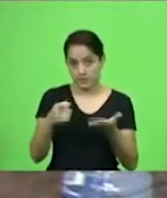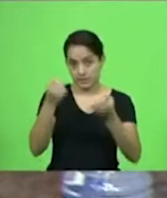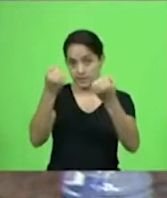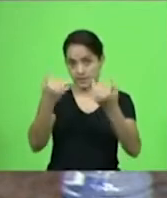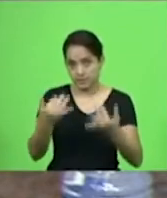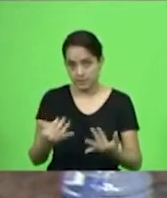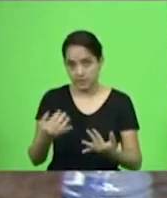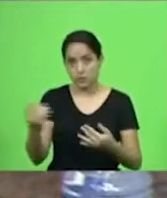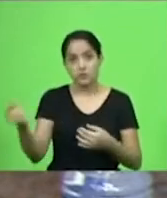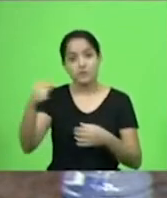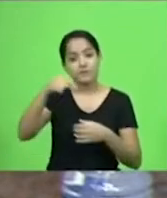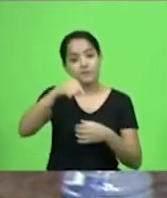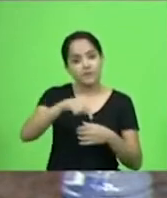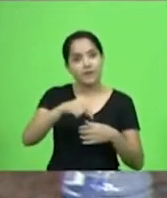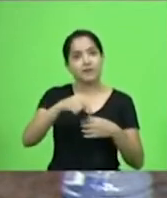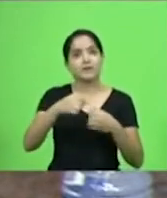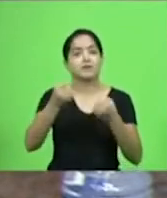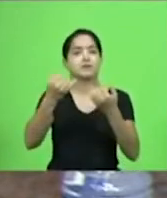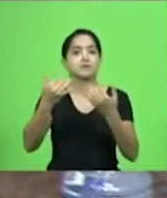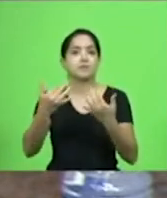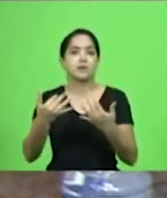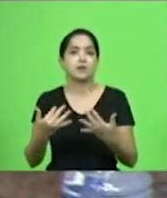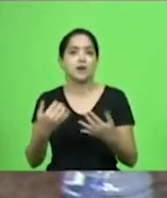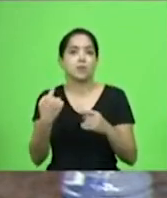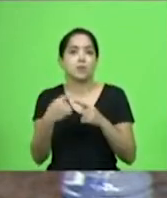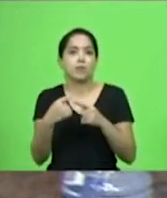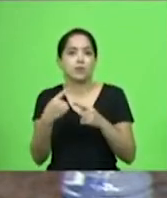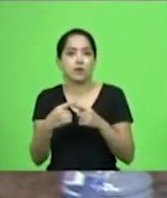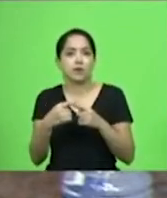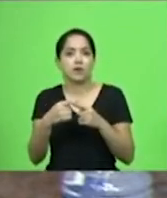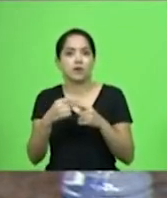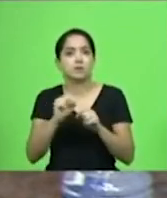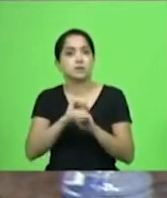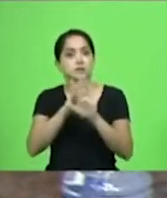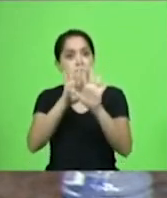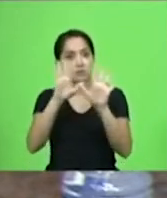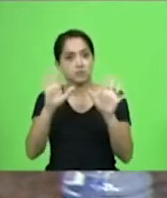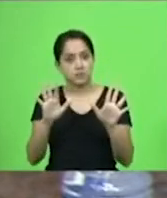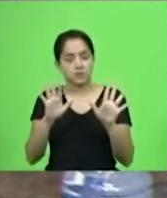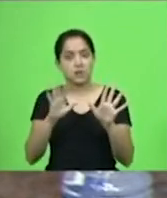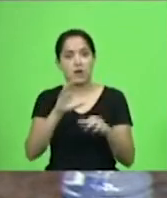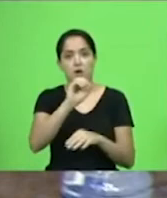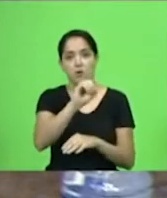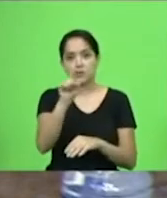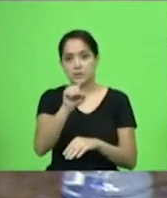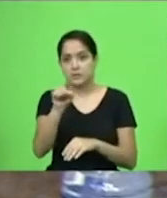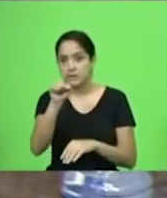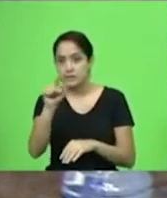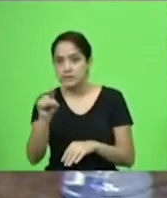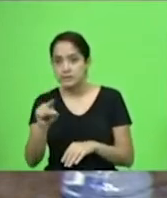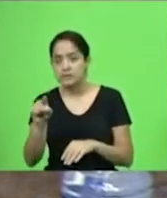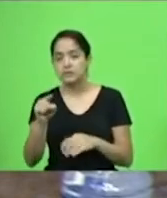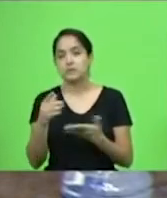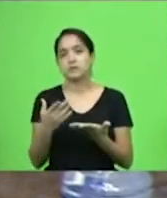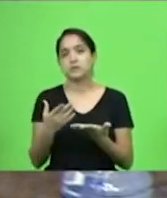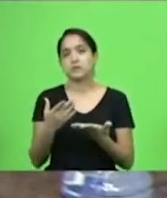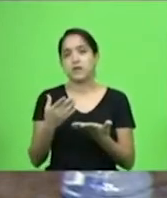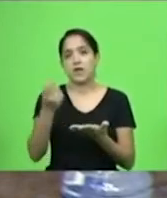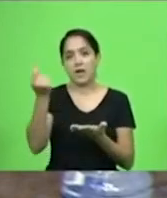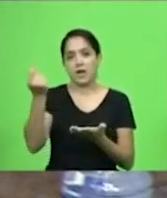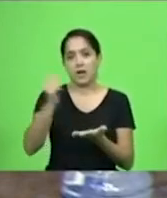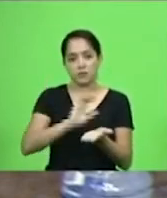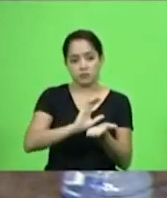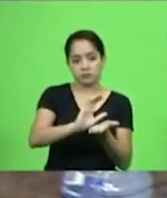da Saúde se posicione, porque a OZZ tem dito que é o Estado que não está repassando